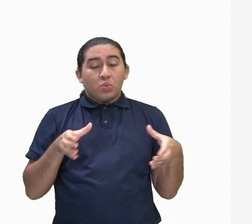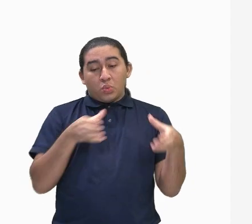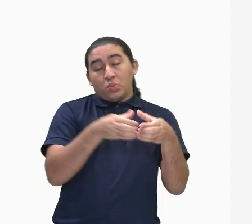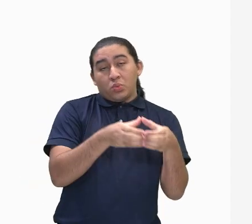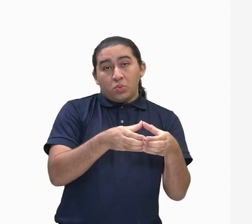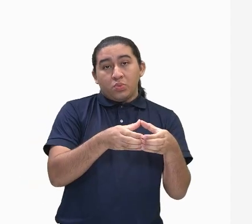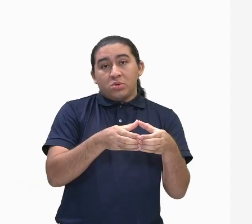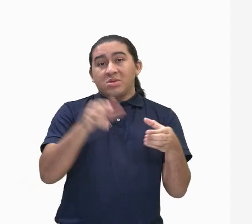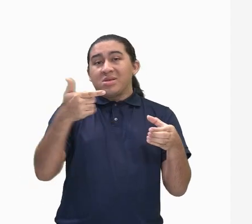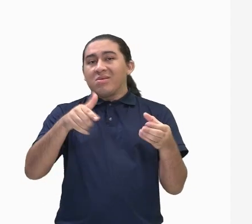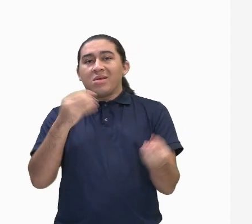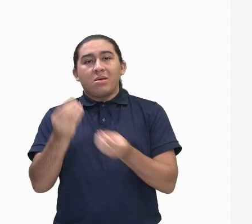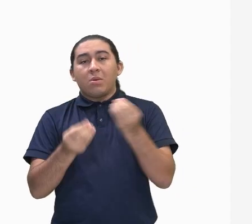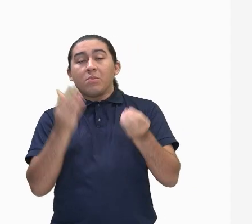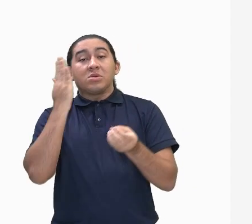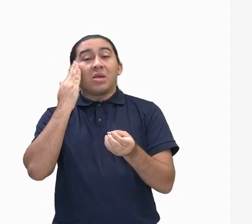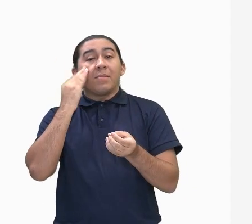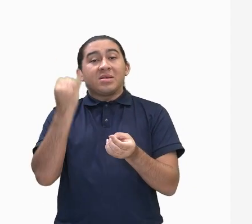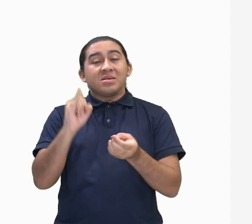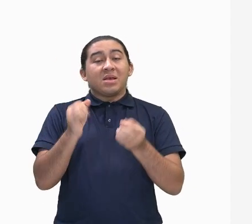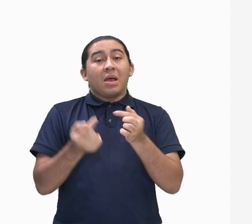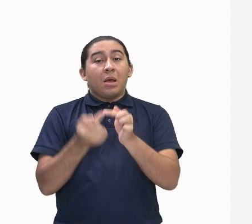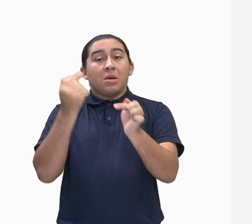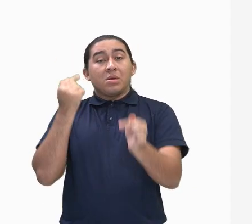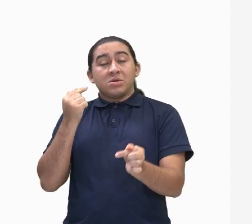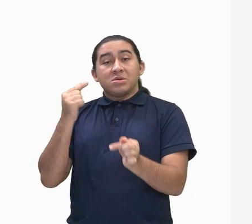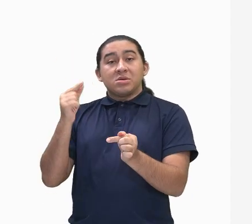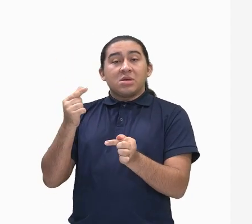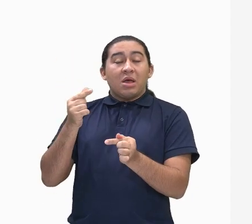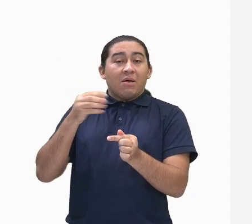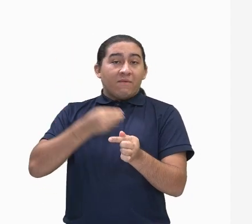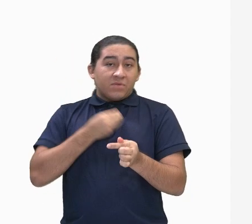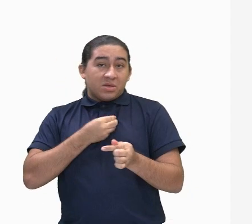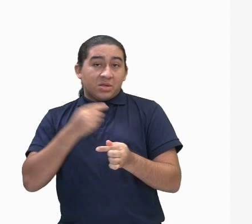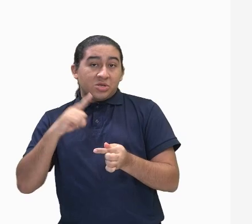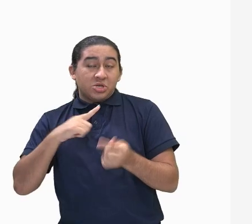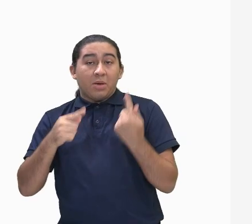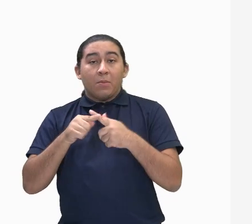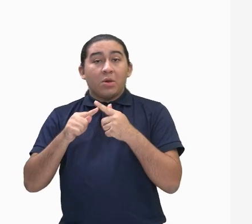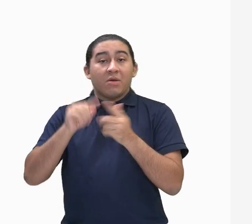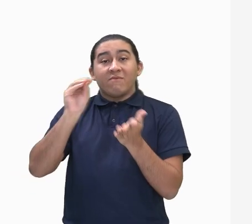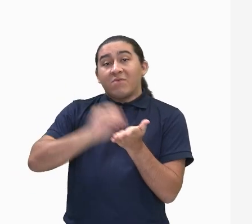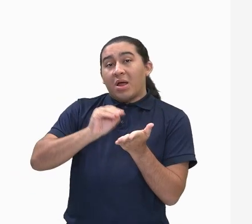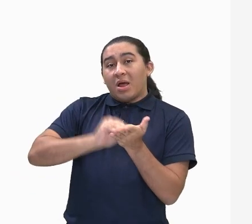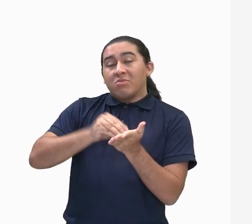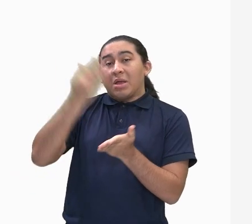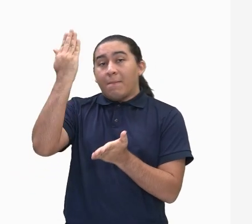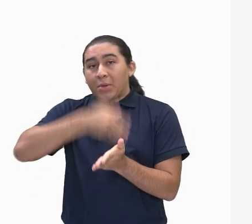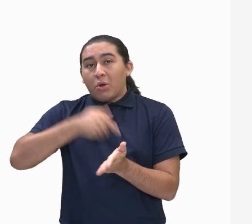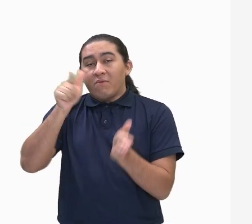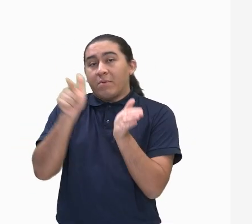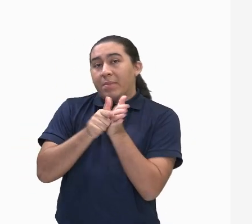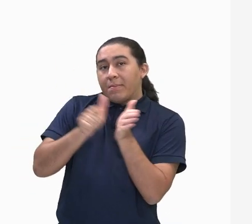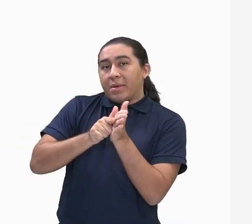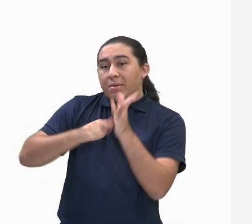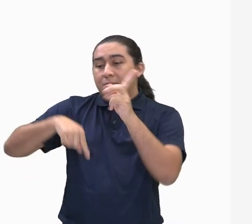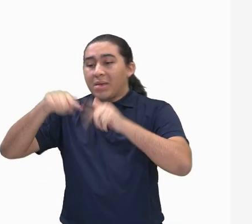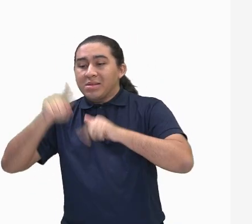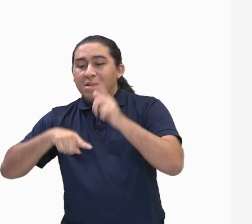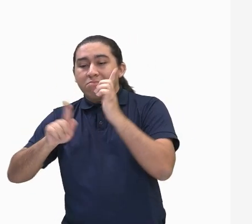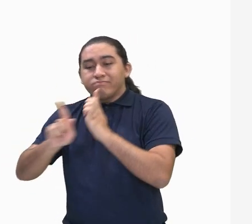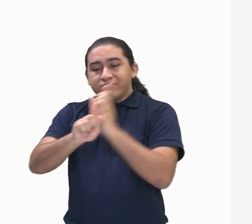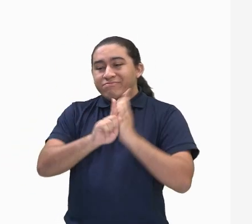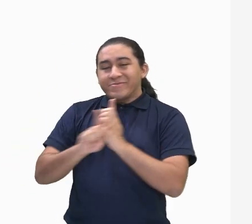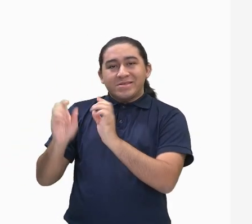não deixaram registros escritos ou materiais. Você já viu em aulas passadas